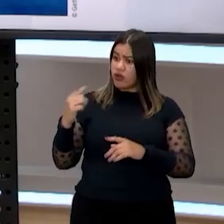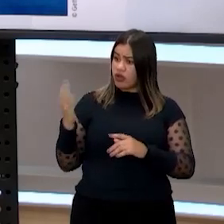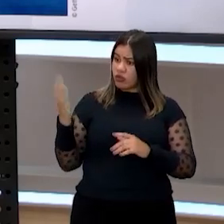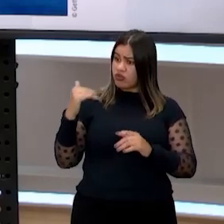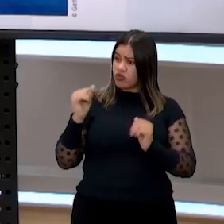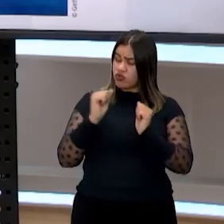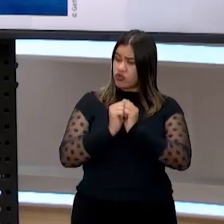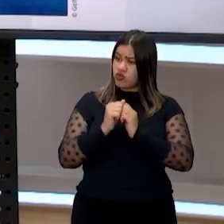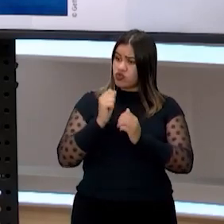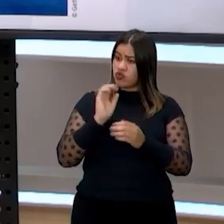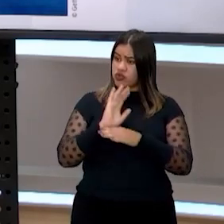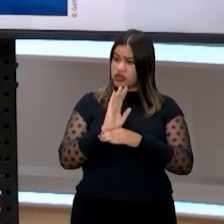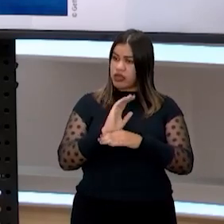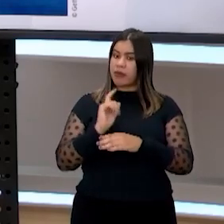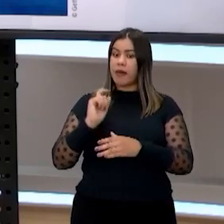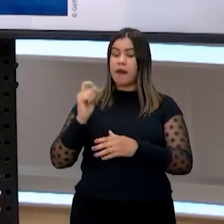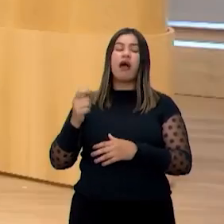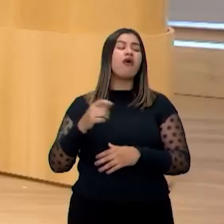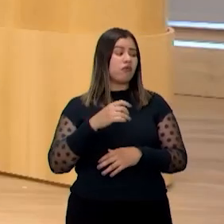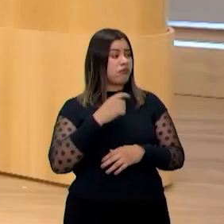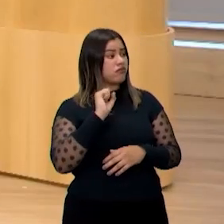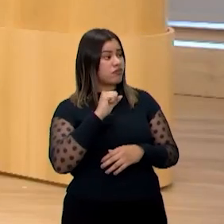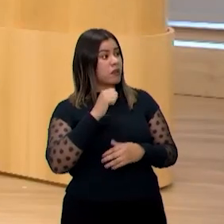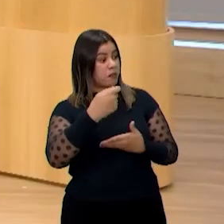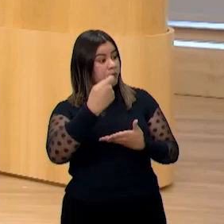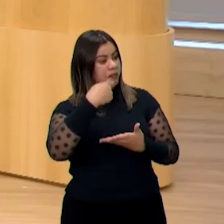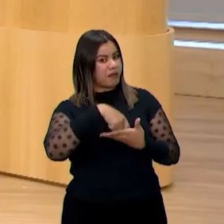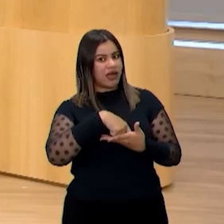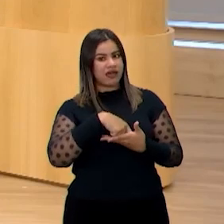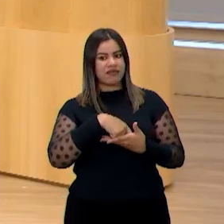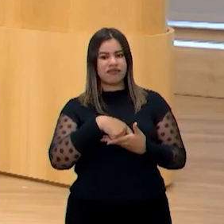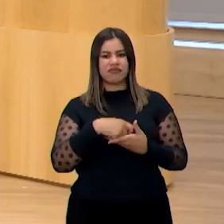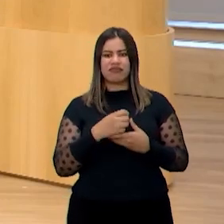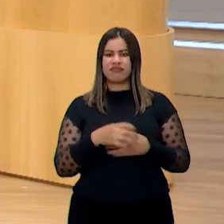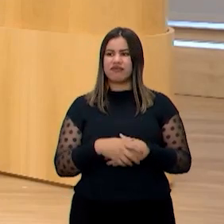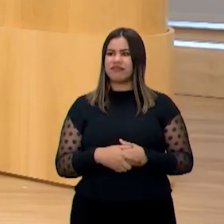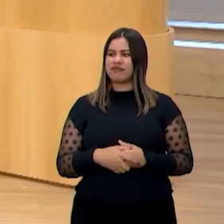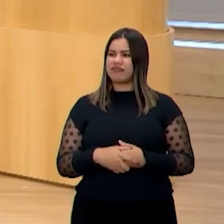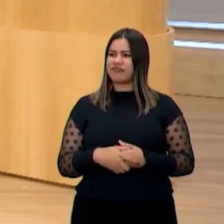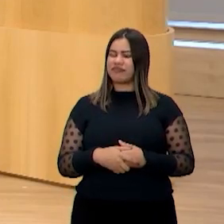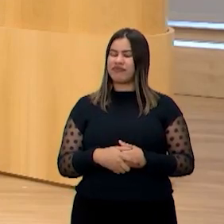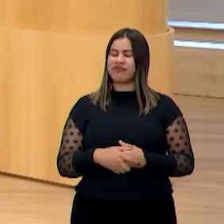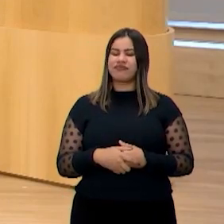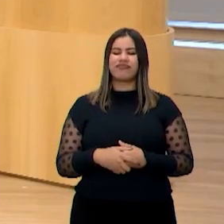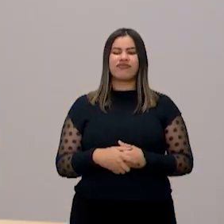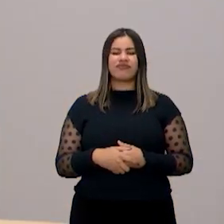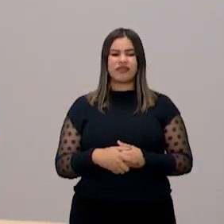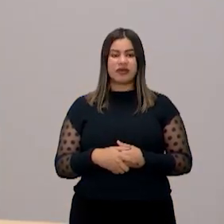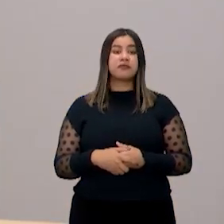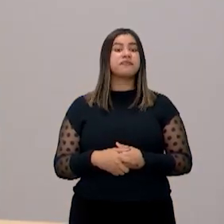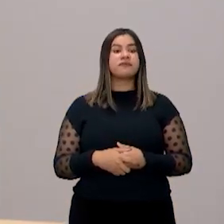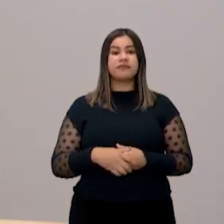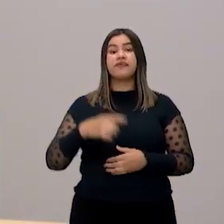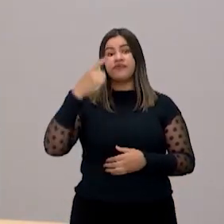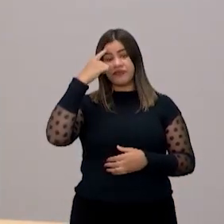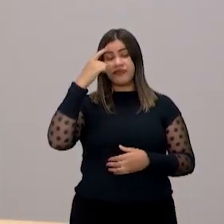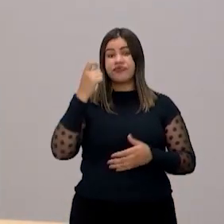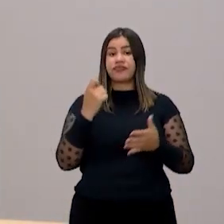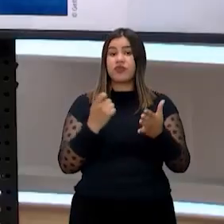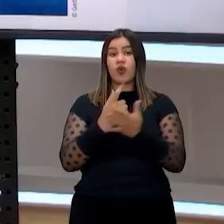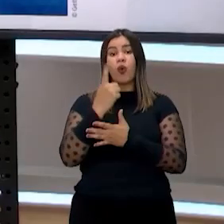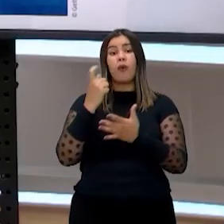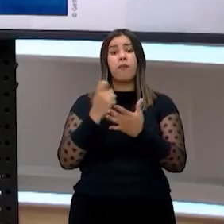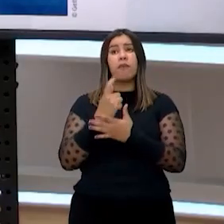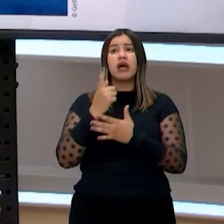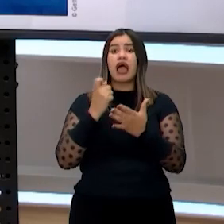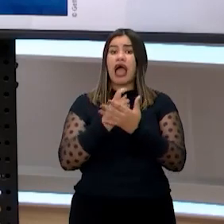Você consegue dizer alguma coisa que... Isso eles não conseguiram comprar ainda. O ar. O ar. Na Bolívia tentaram, Mas em breve né? a